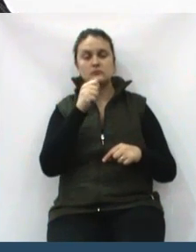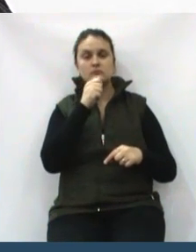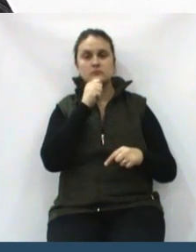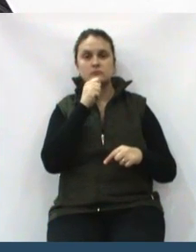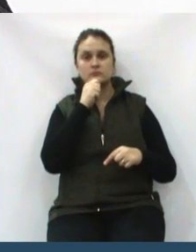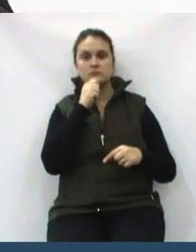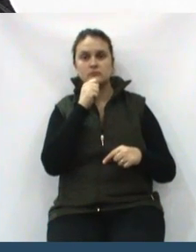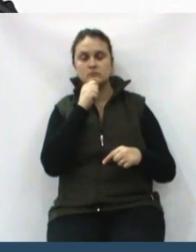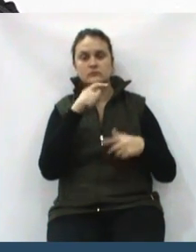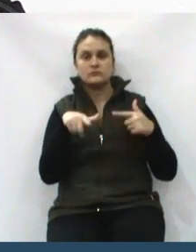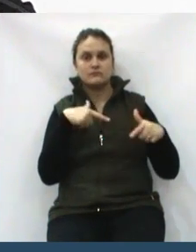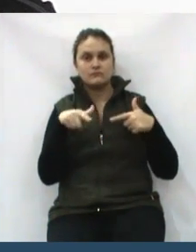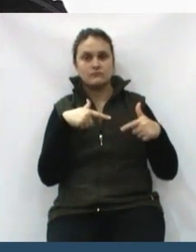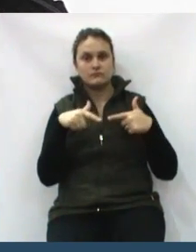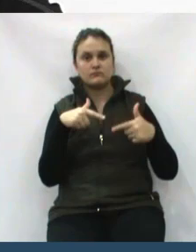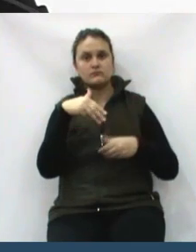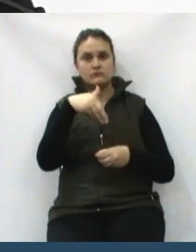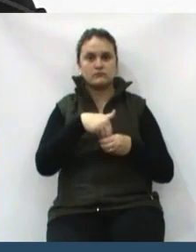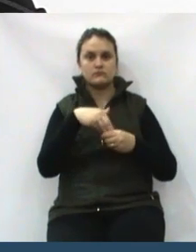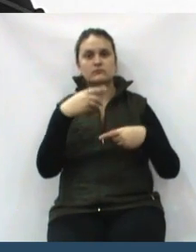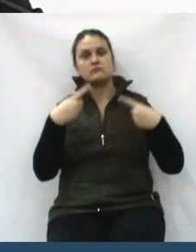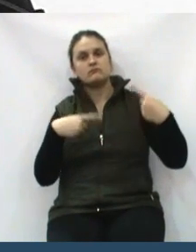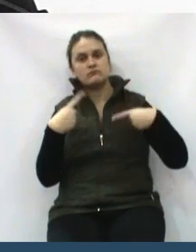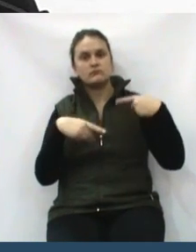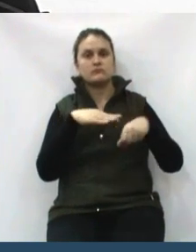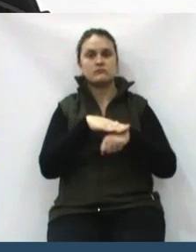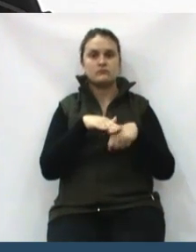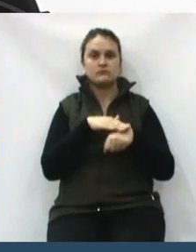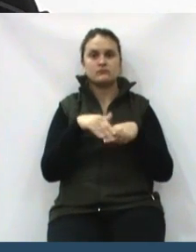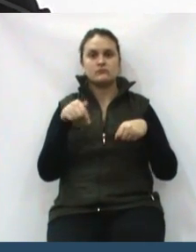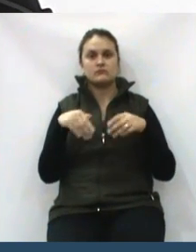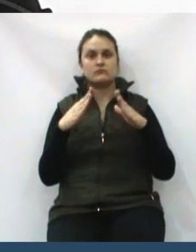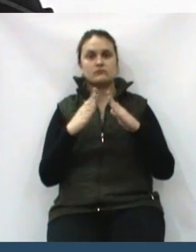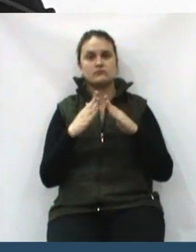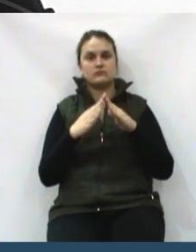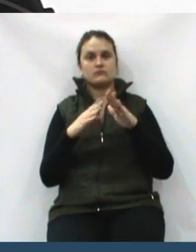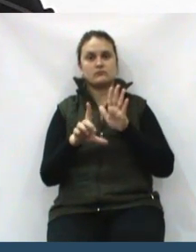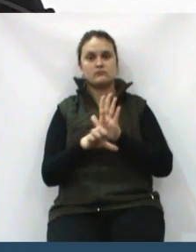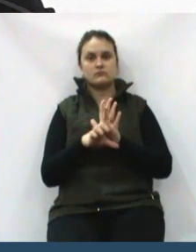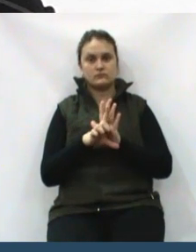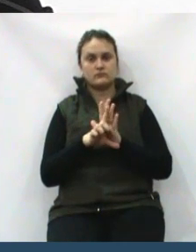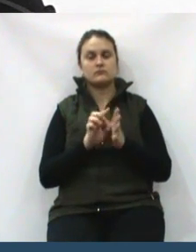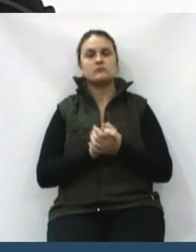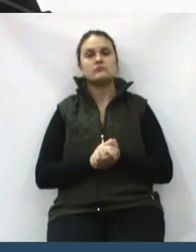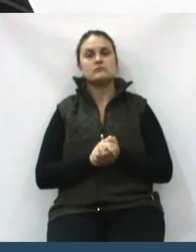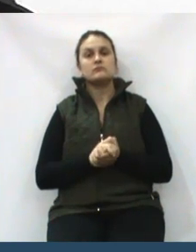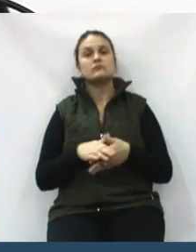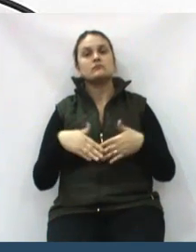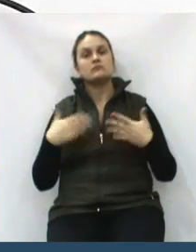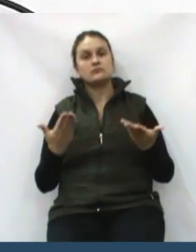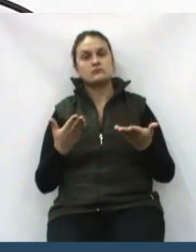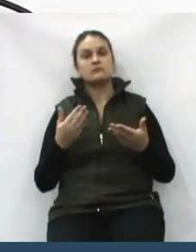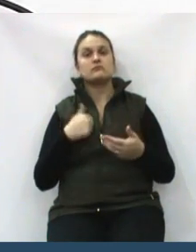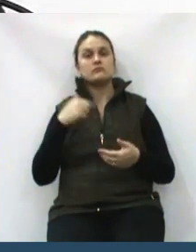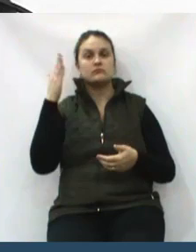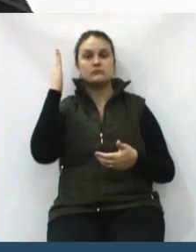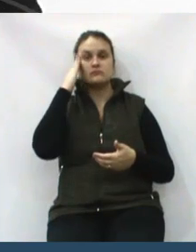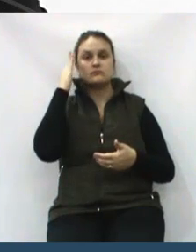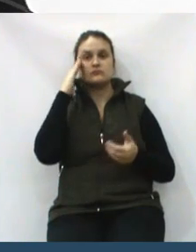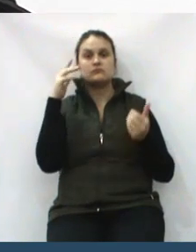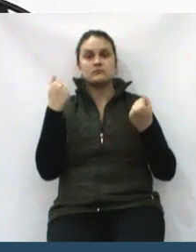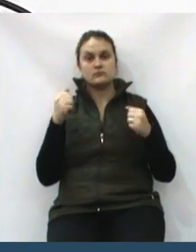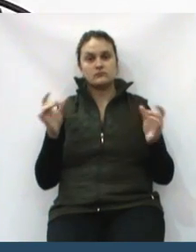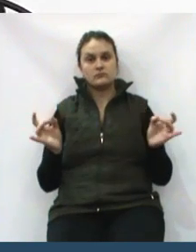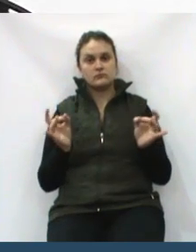ainda votar, discutir nessa Casa de Leis. Então, entendo que temos que